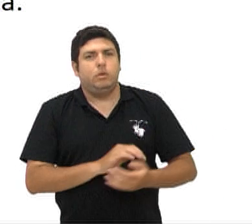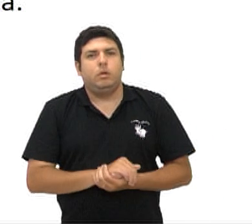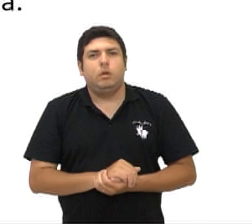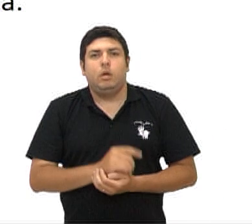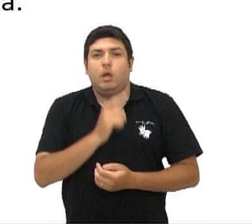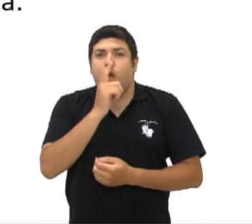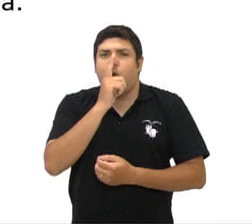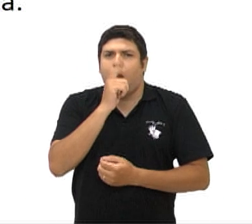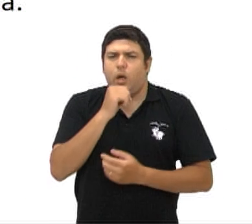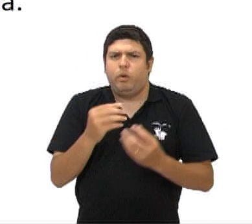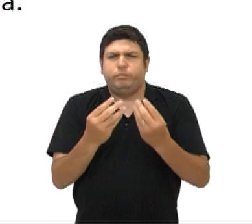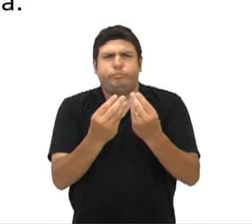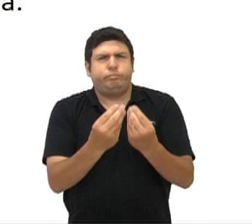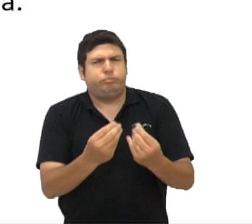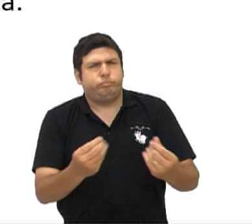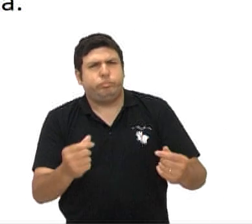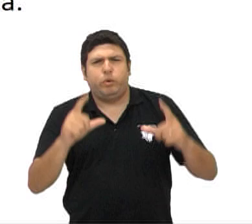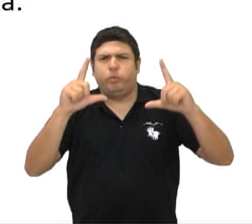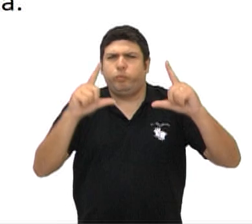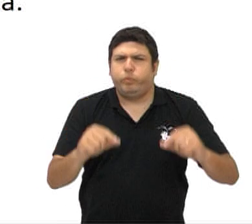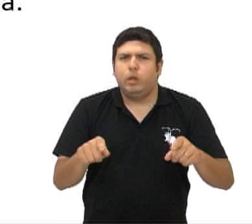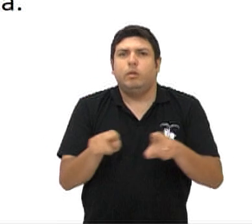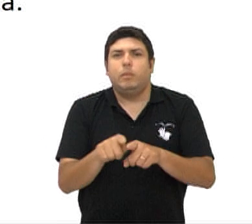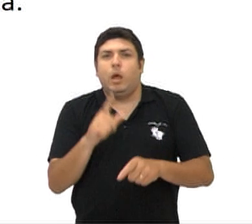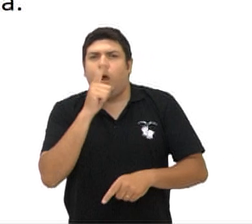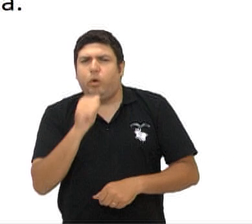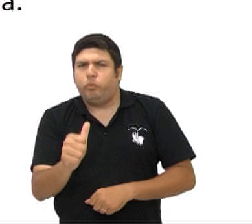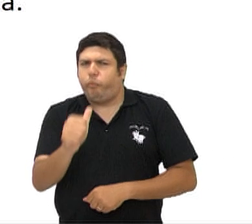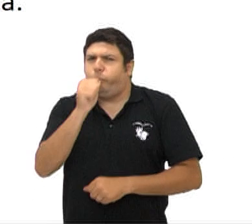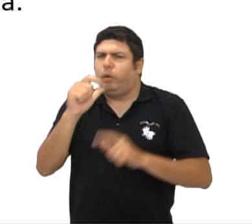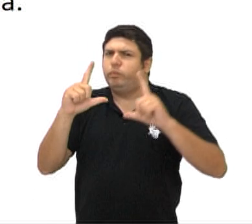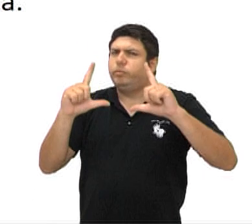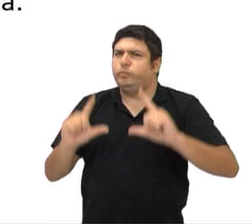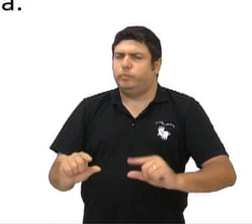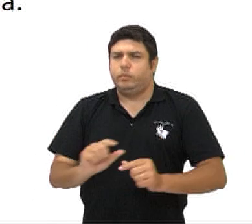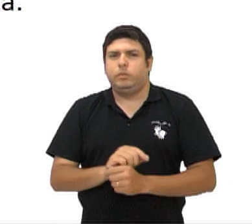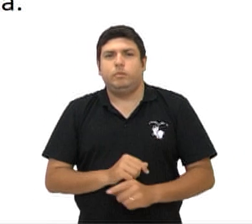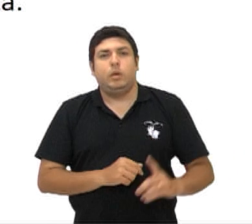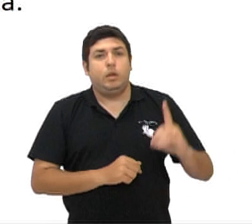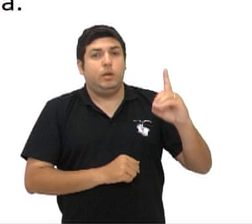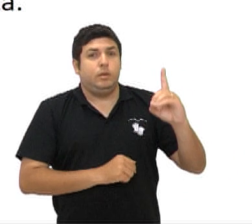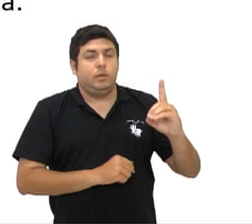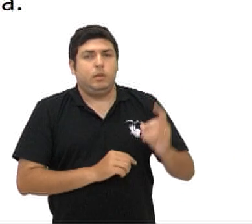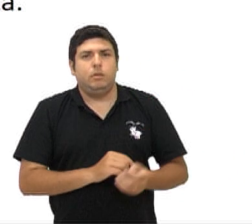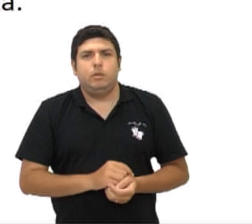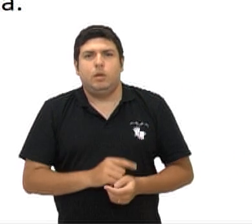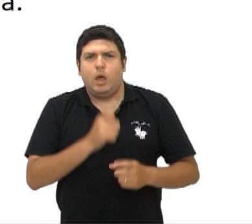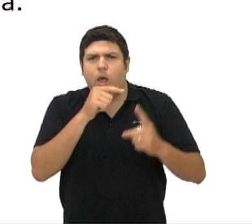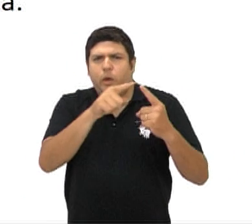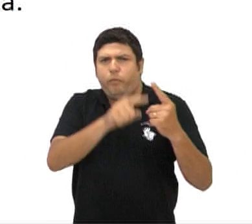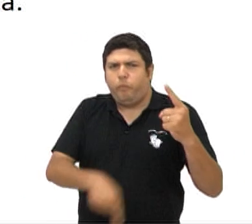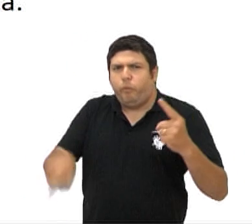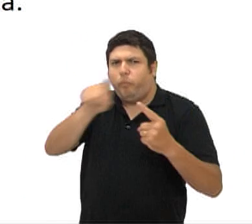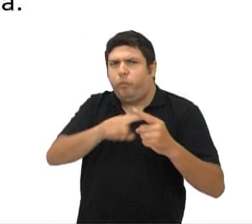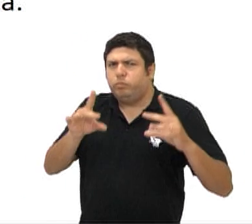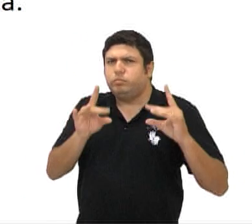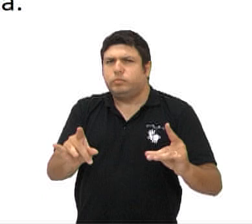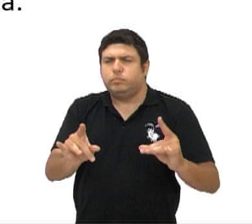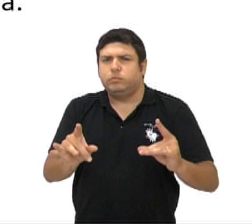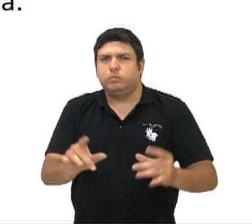alteram a qualidade e a quantidade de água potável no planeta? Ou letra D, acabam com o ciclo da água no planeta?